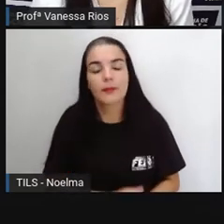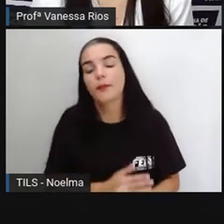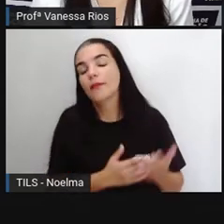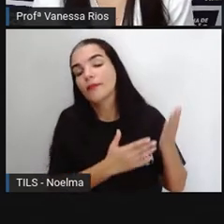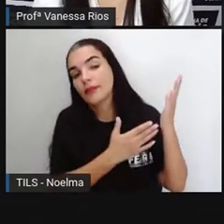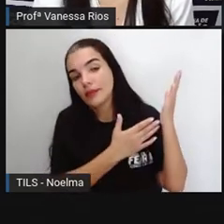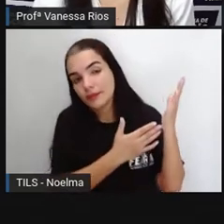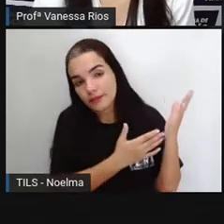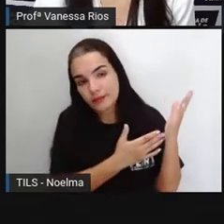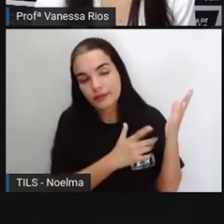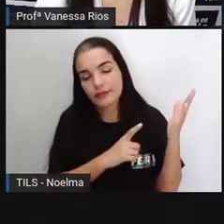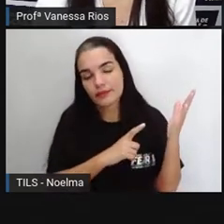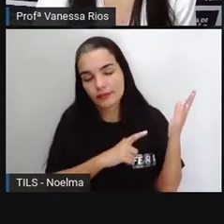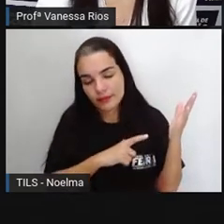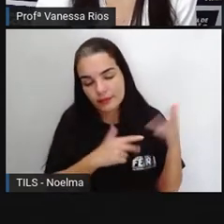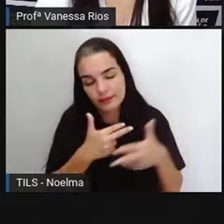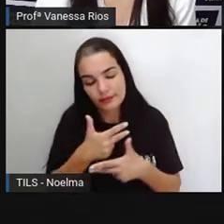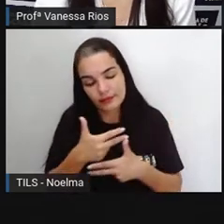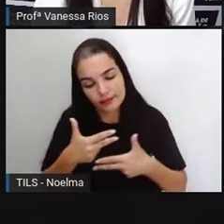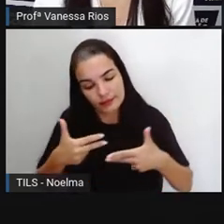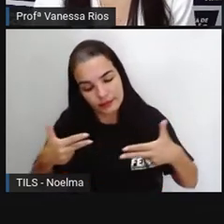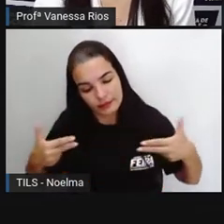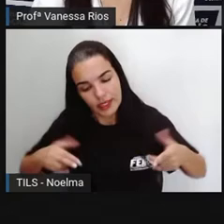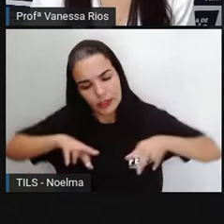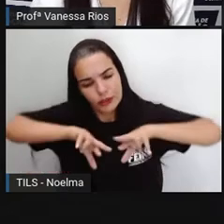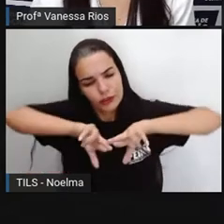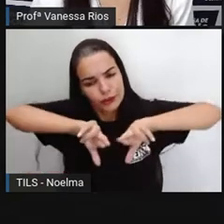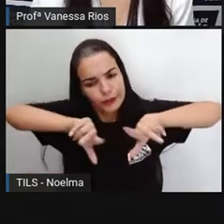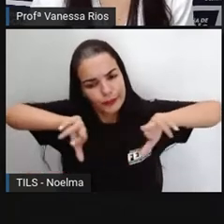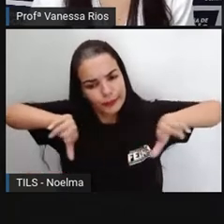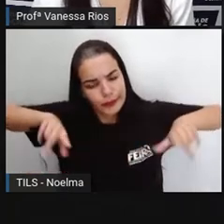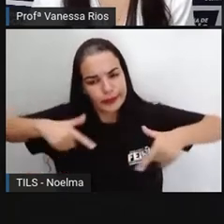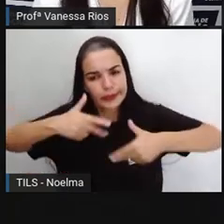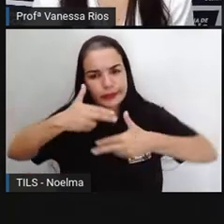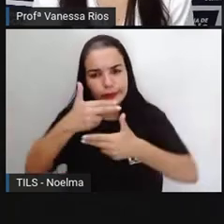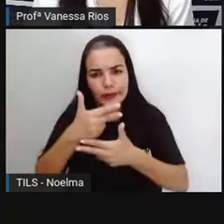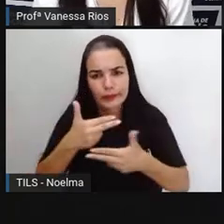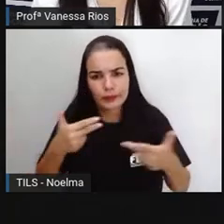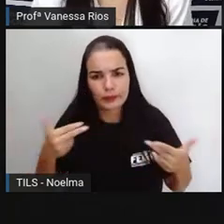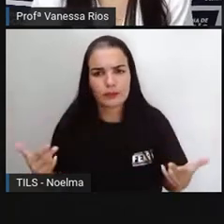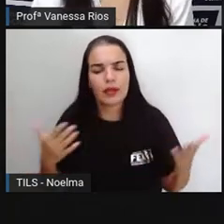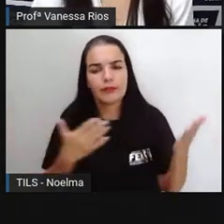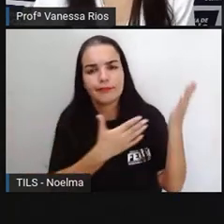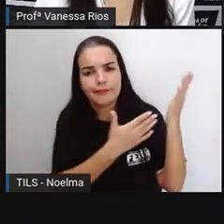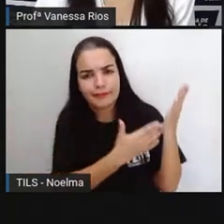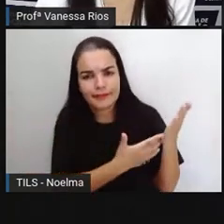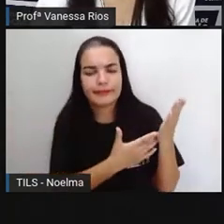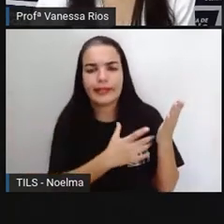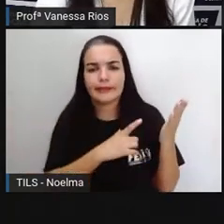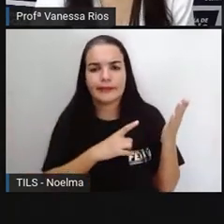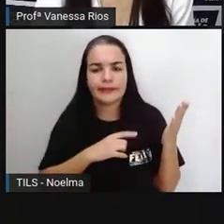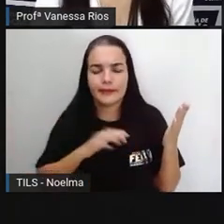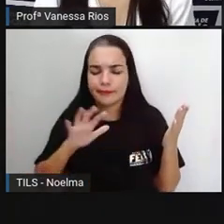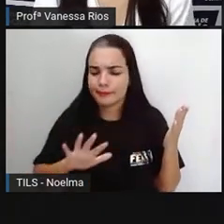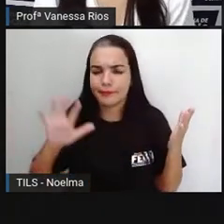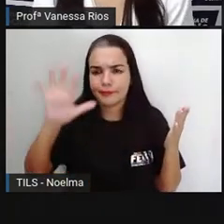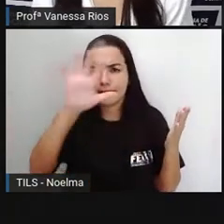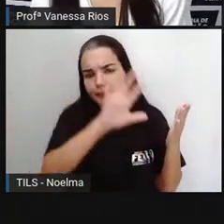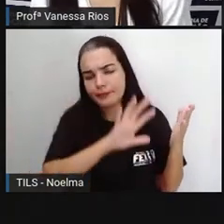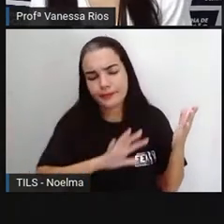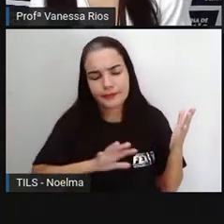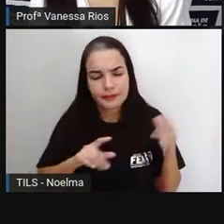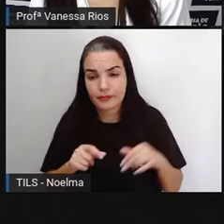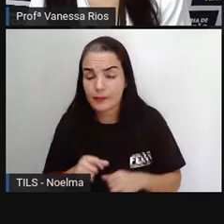E aí, quando a gente observa, né, os diversos materiais que estão ao nosso redor, nos diversos ambientes, a